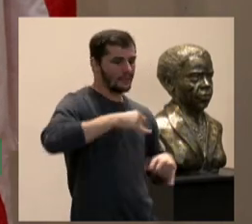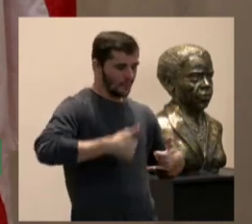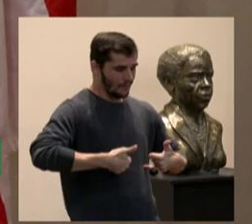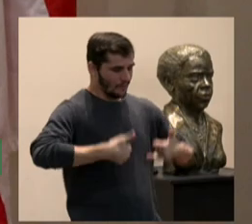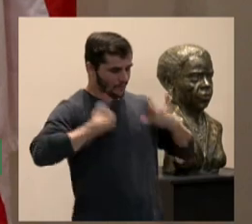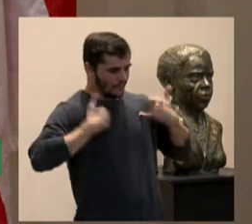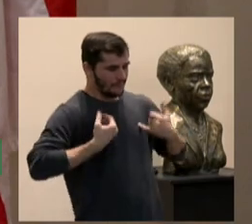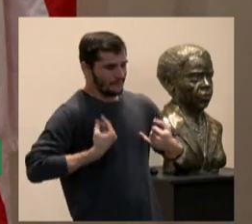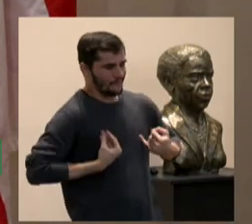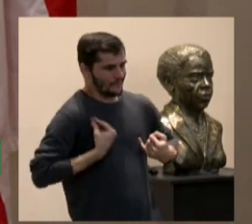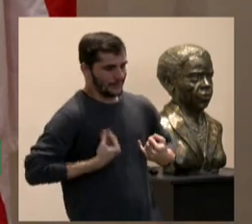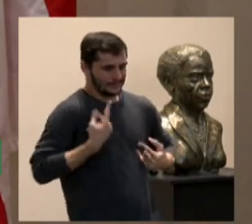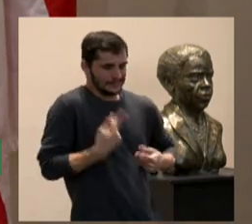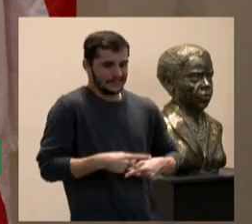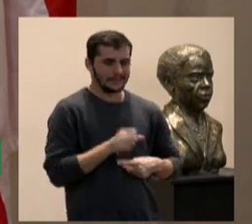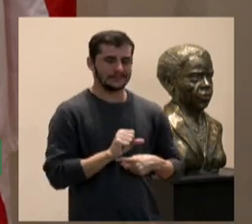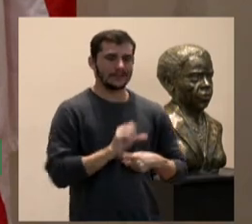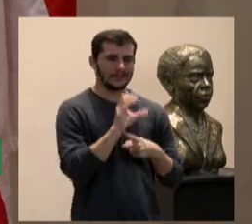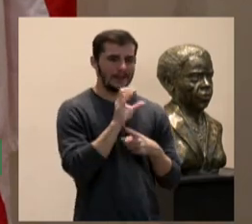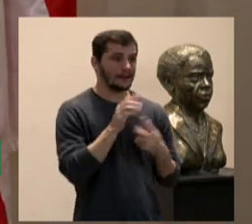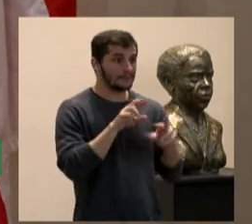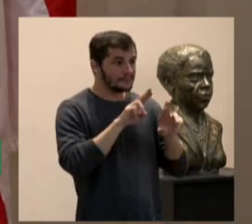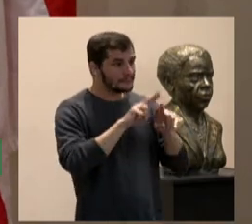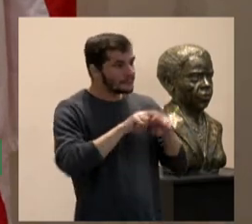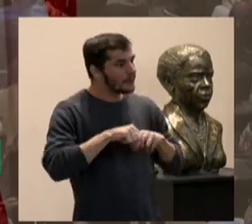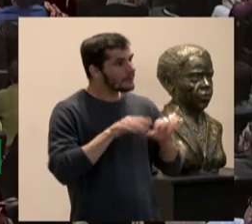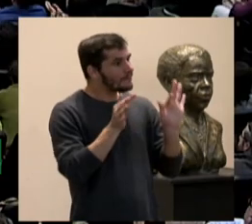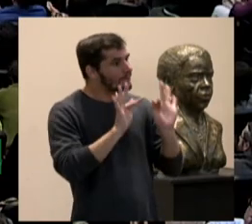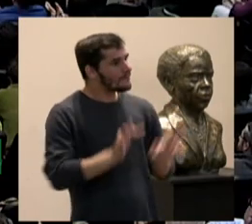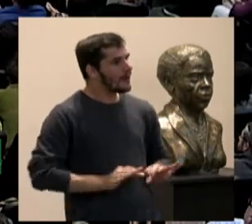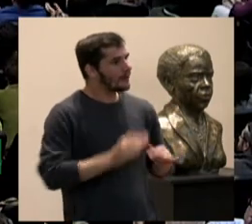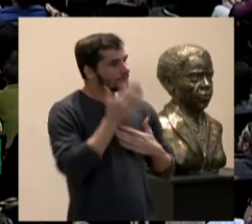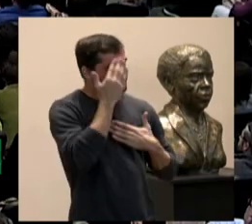ser catarinense. Então, fico muito feliz com isso. Muito obrigada.